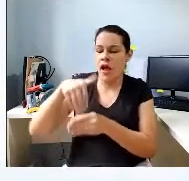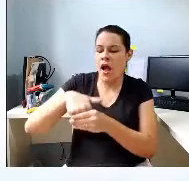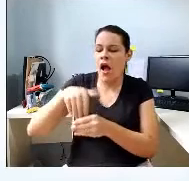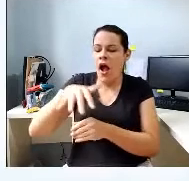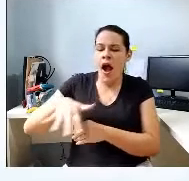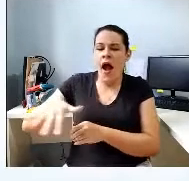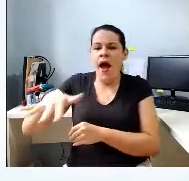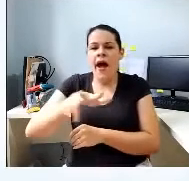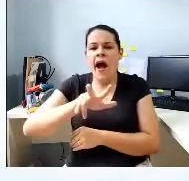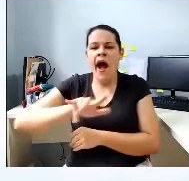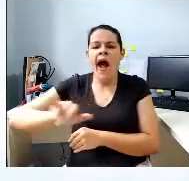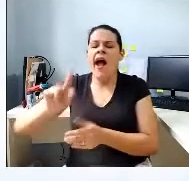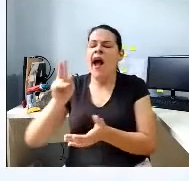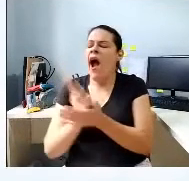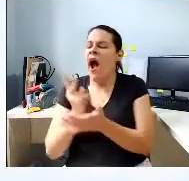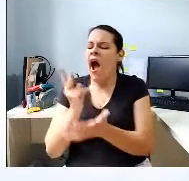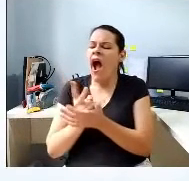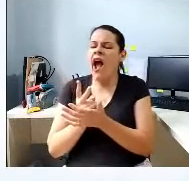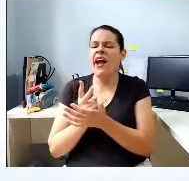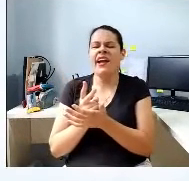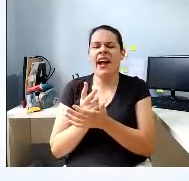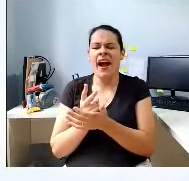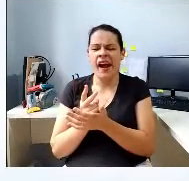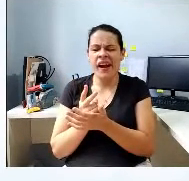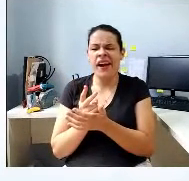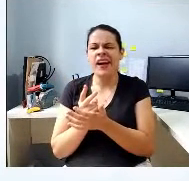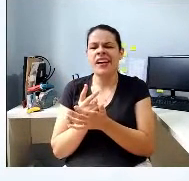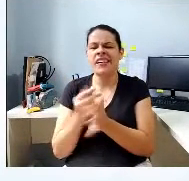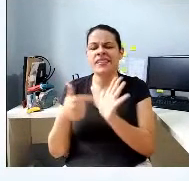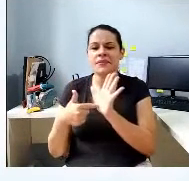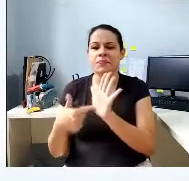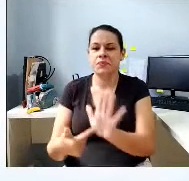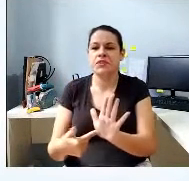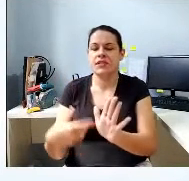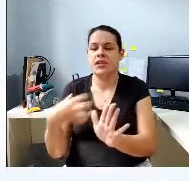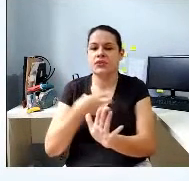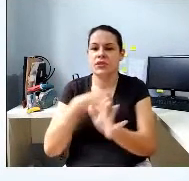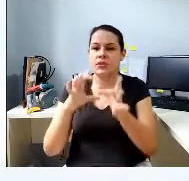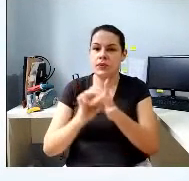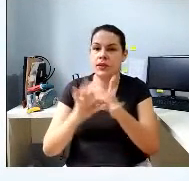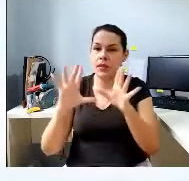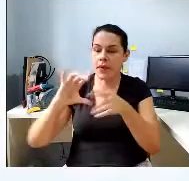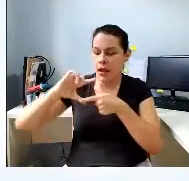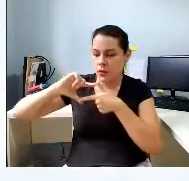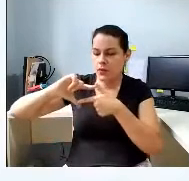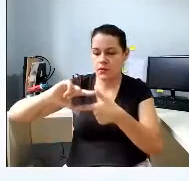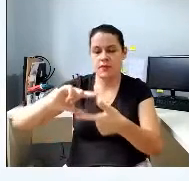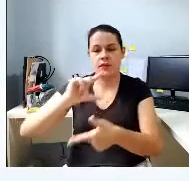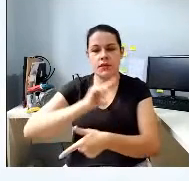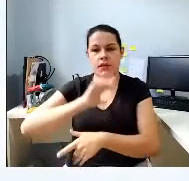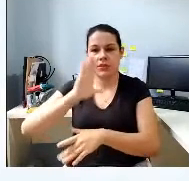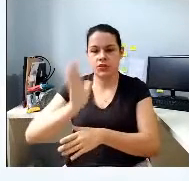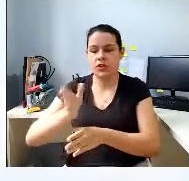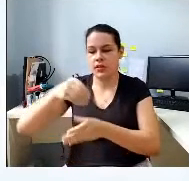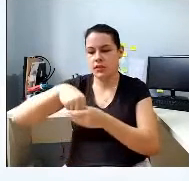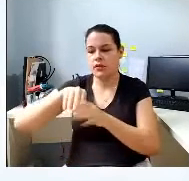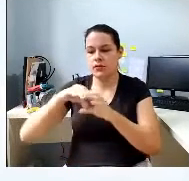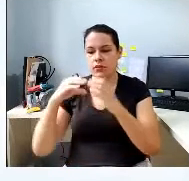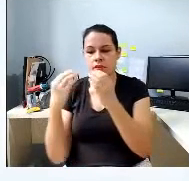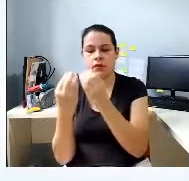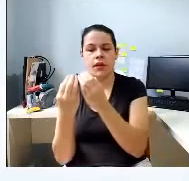vai radicalizar essa agenda liberal conservadora, né? O Congresso, desde